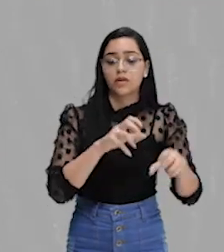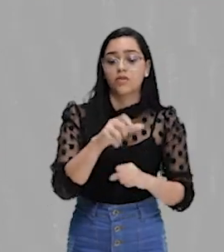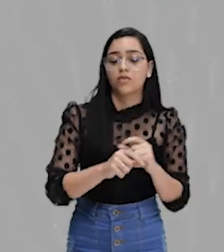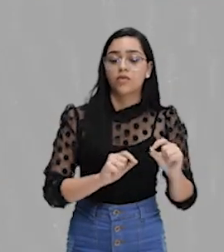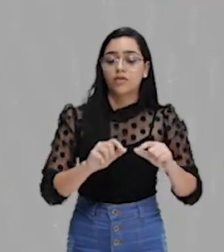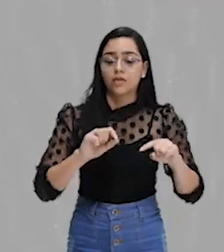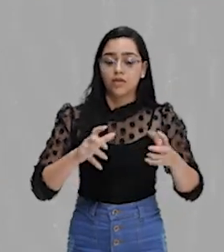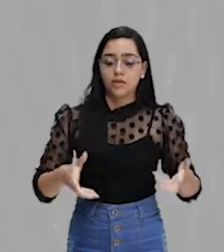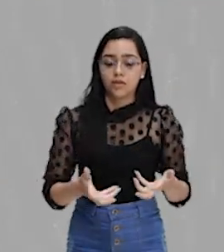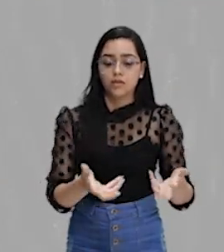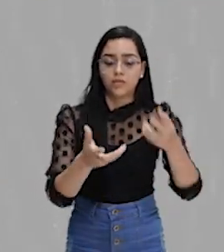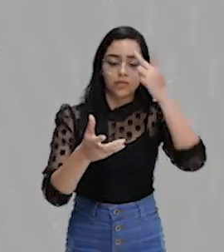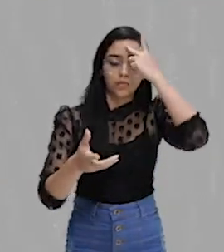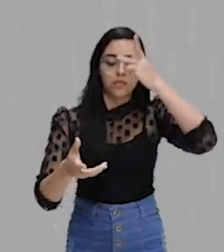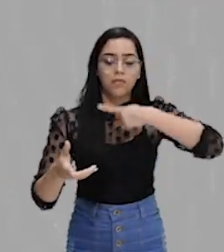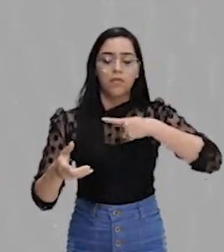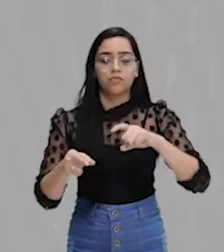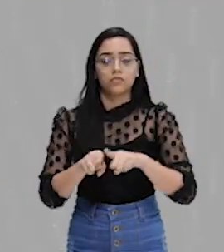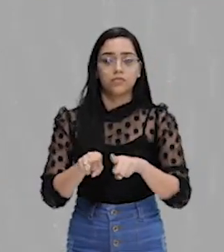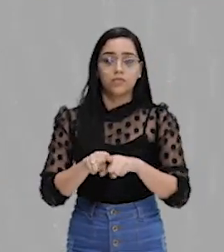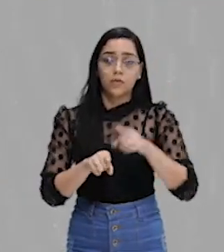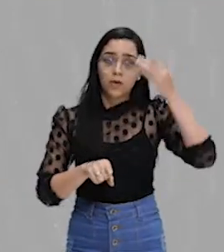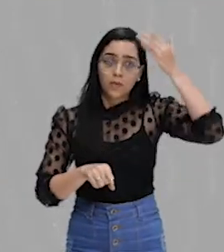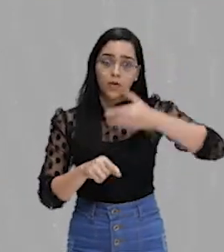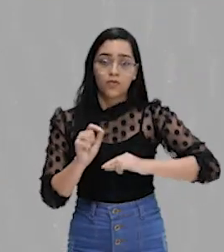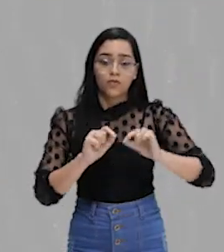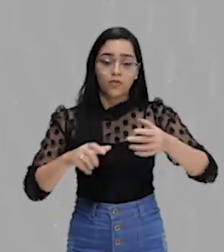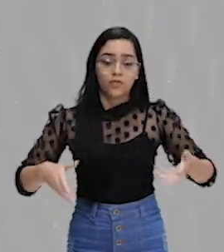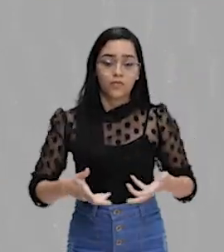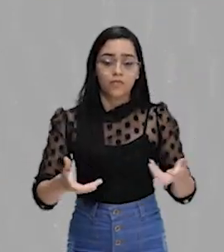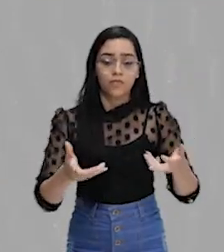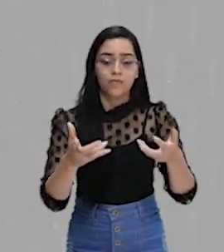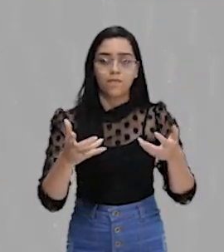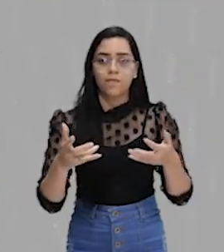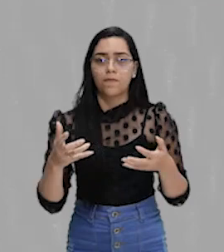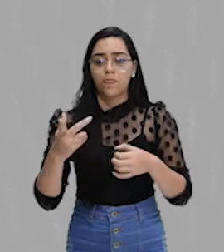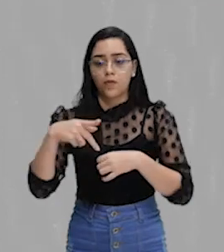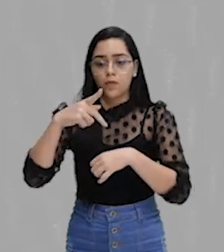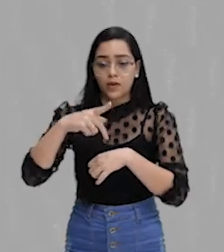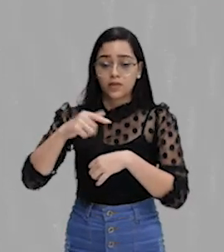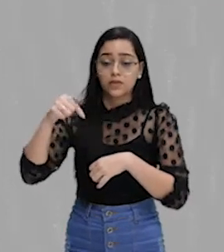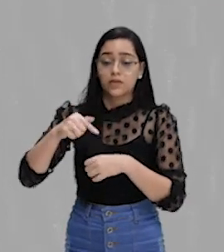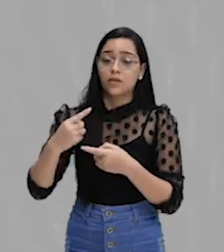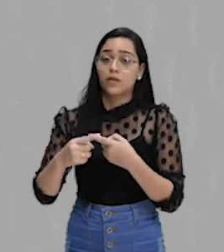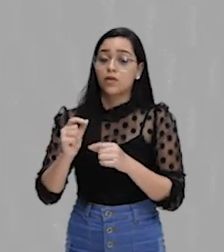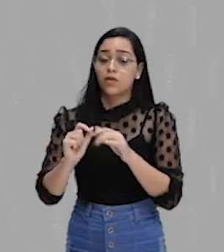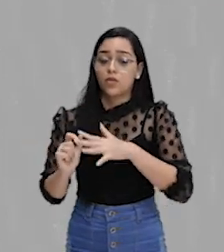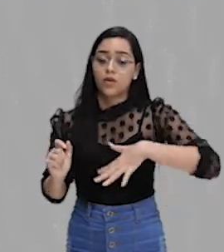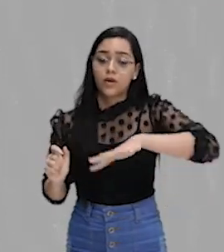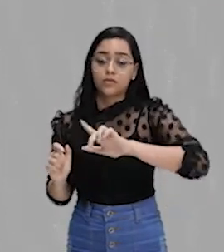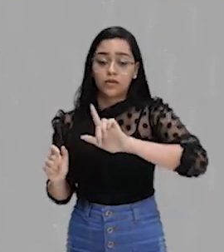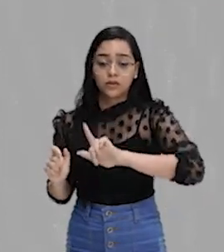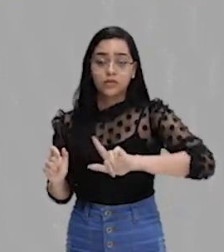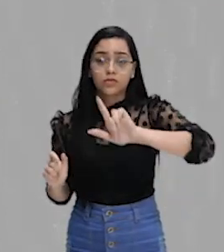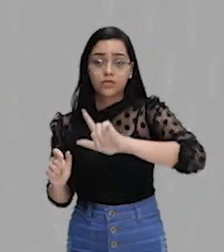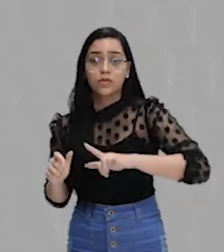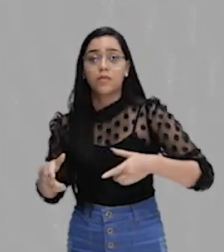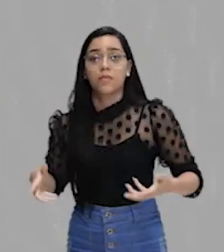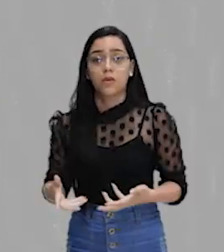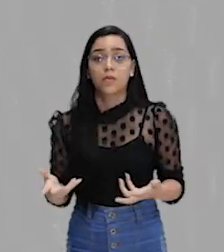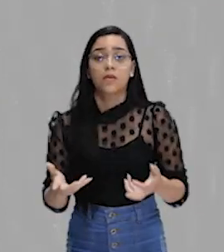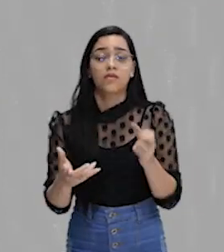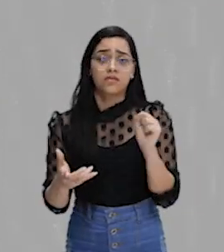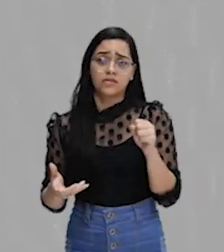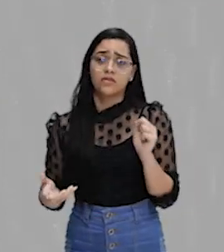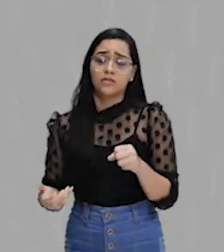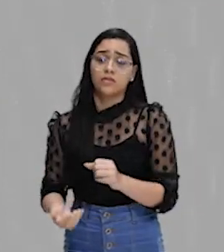de se promover pessoalmente, como uma forma de promover o nacional, né? Porque o renascimento no campo da literatura, ele promove o